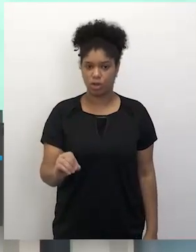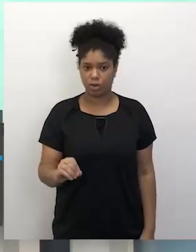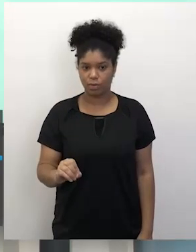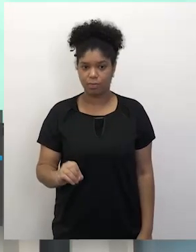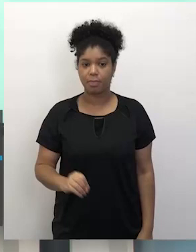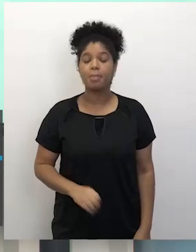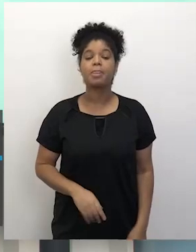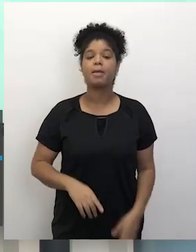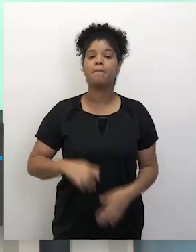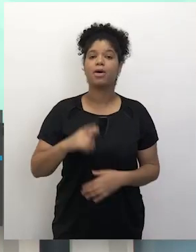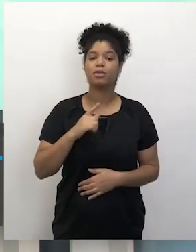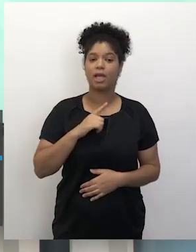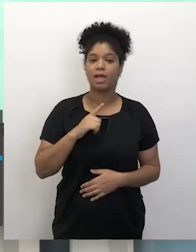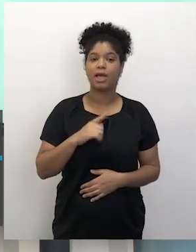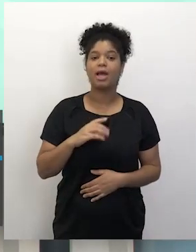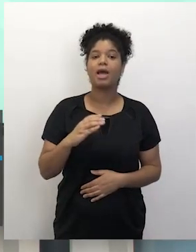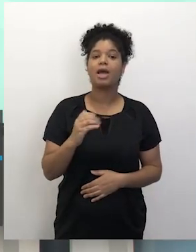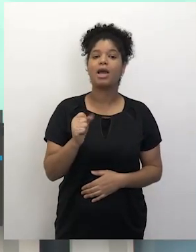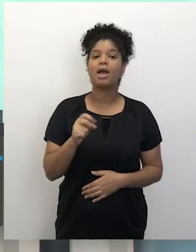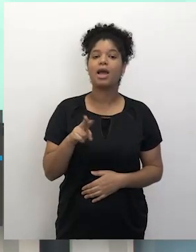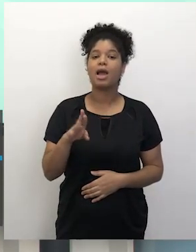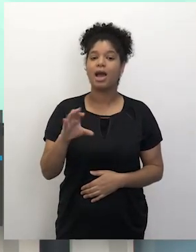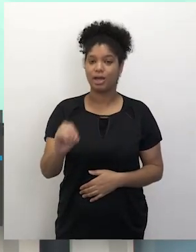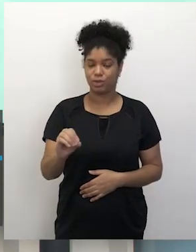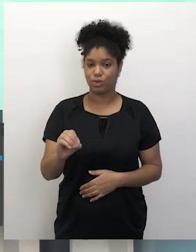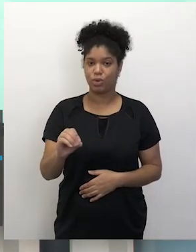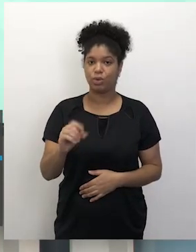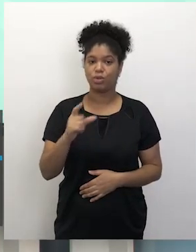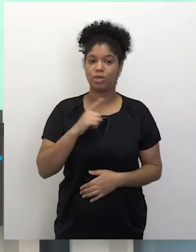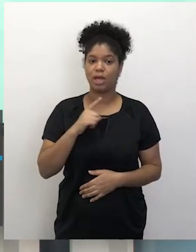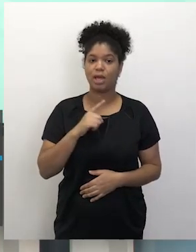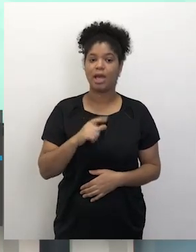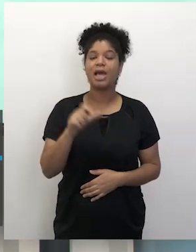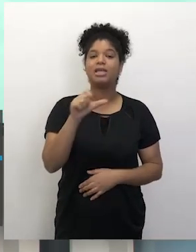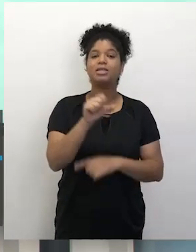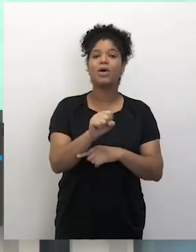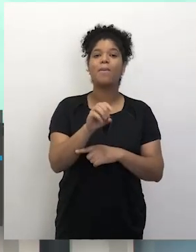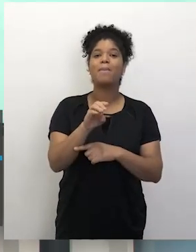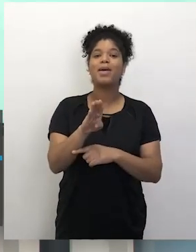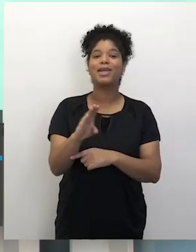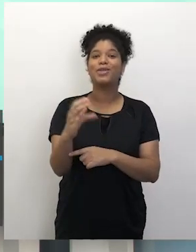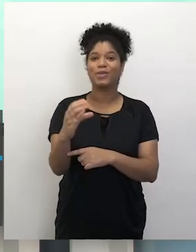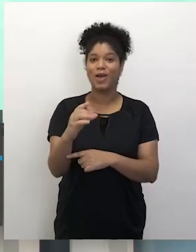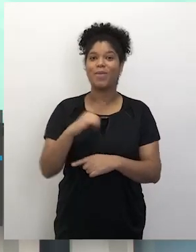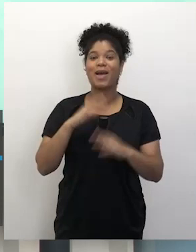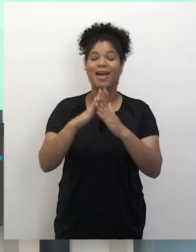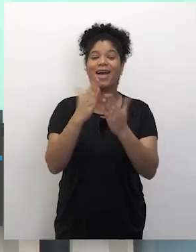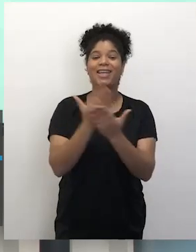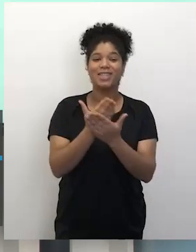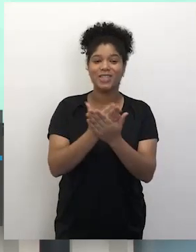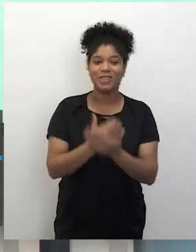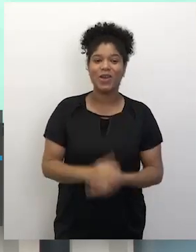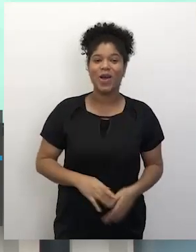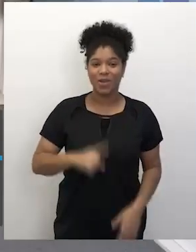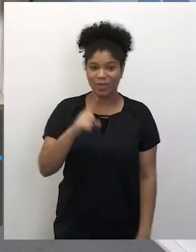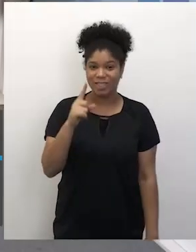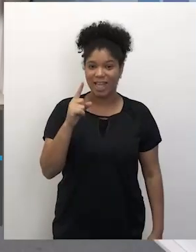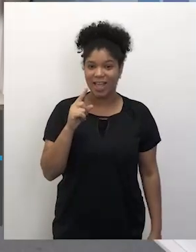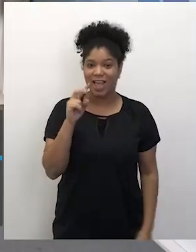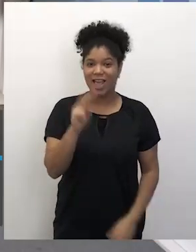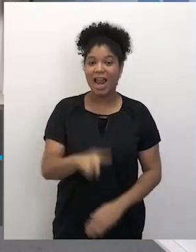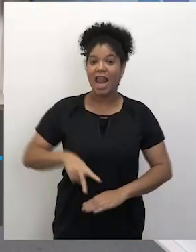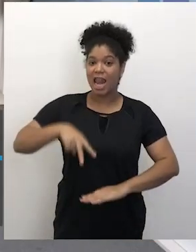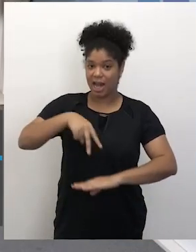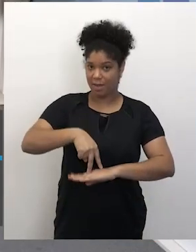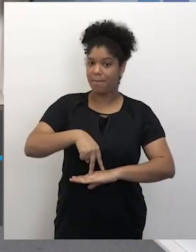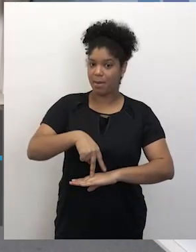de Magalhães Castro, de São Bernardo do Campo, estão grudadinhos na tela da escola. Então, daqui a pouco vocês vão desgrudar da cadeira.